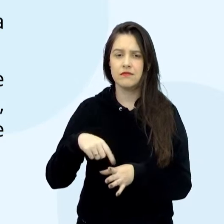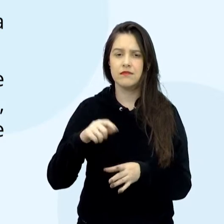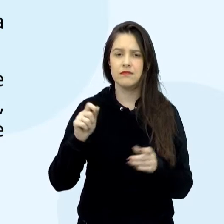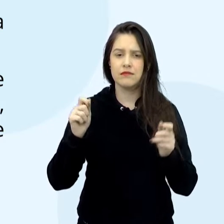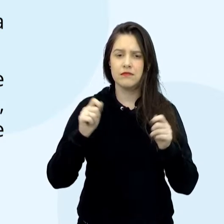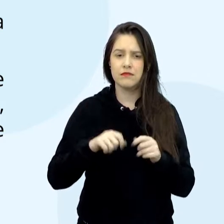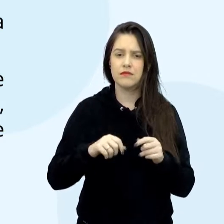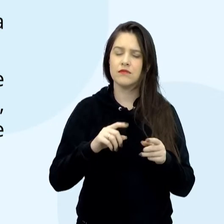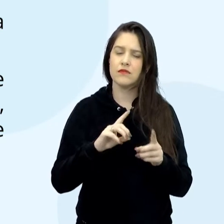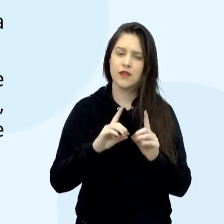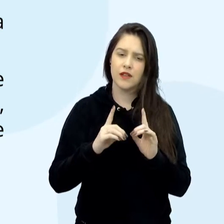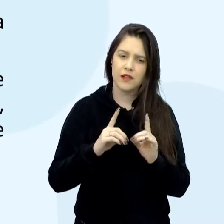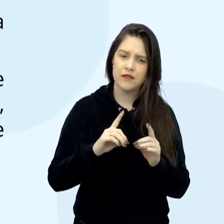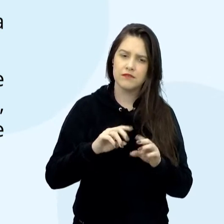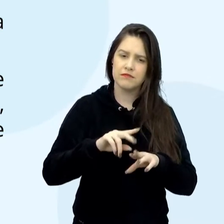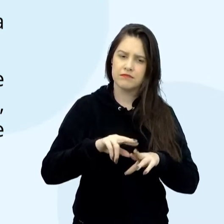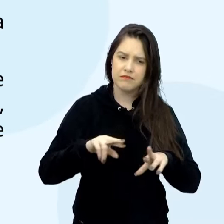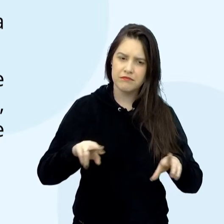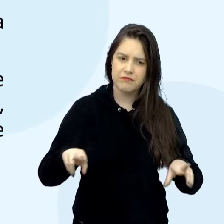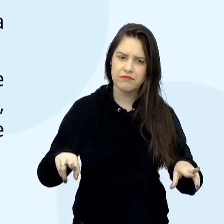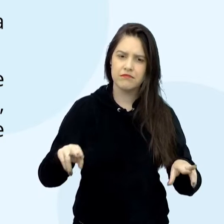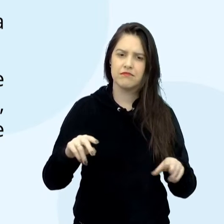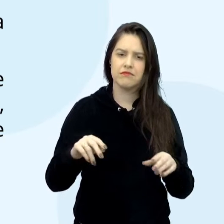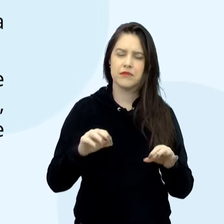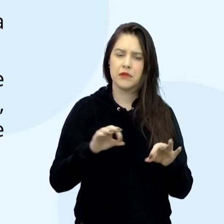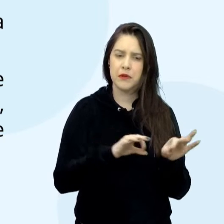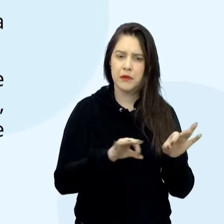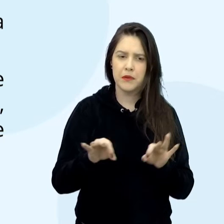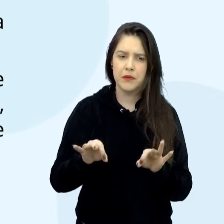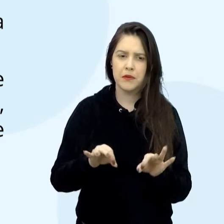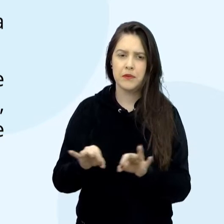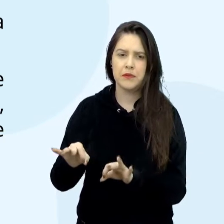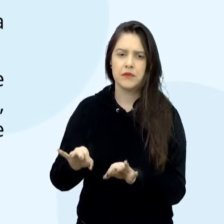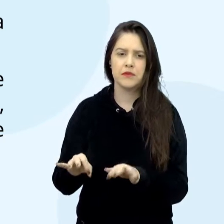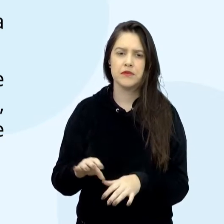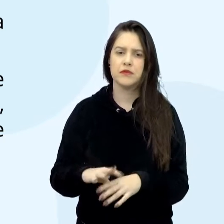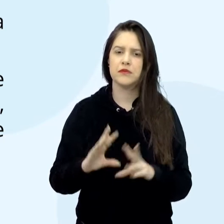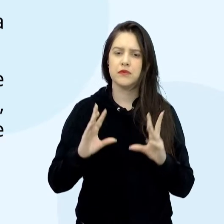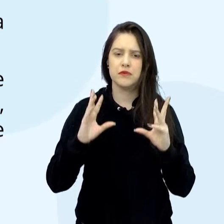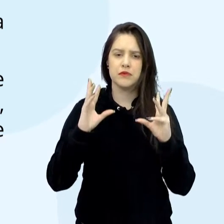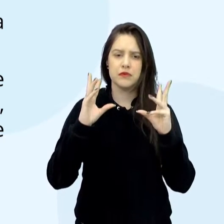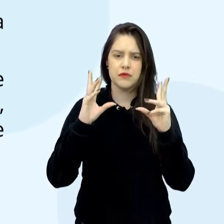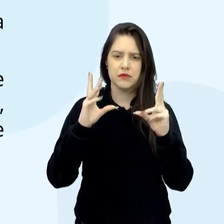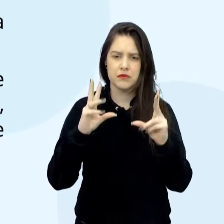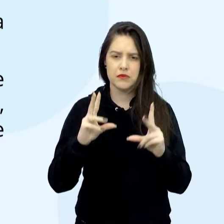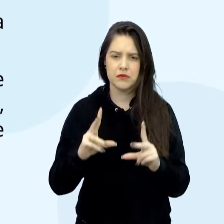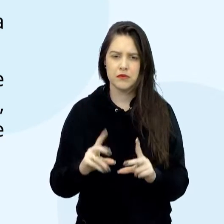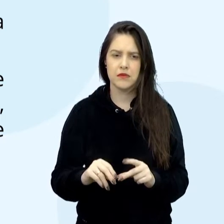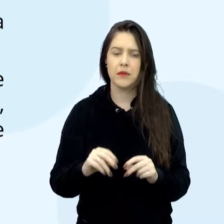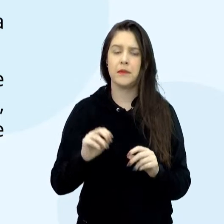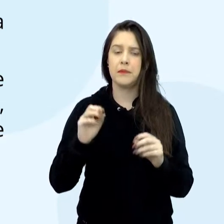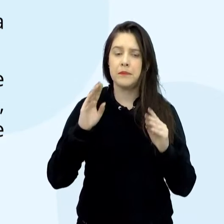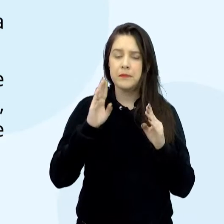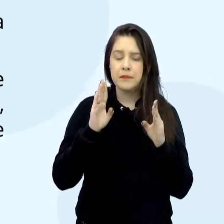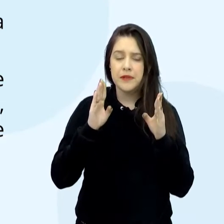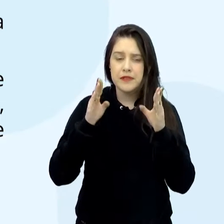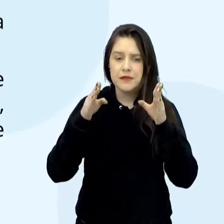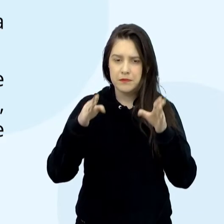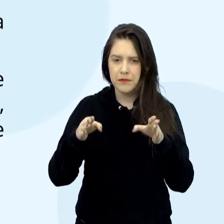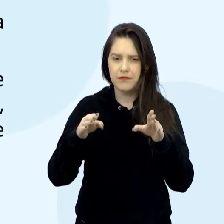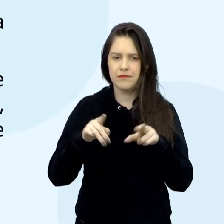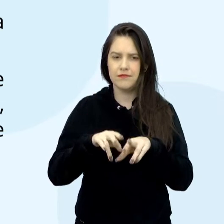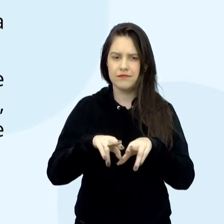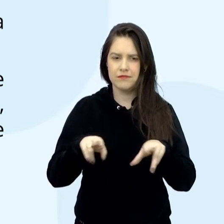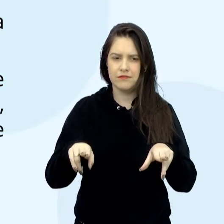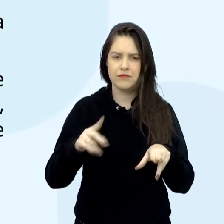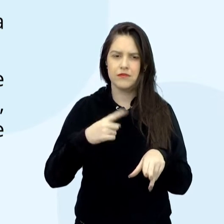Nós estamos no momento de criar, de pensar em possibilidades. Então, o nosso principal é o de investigação